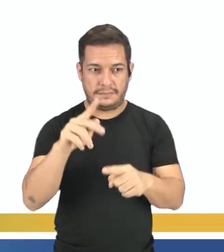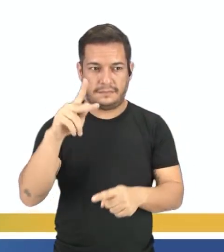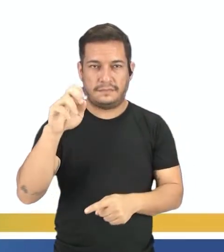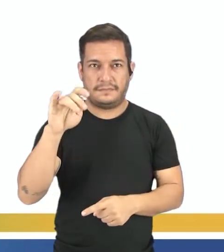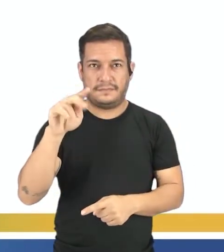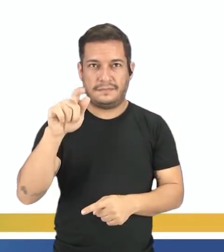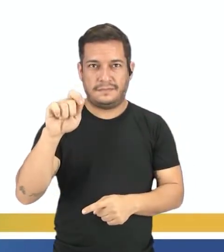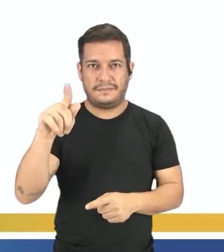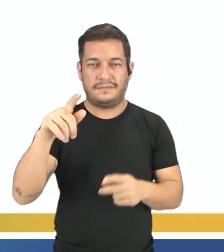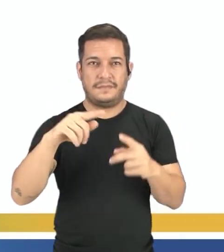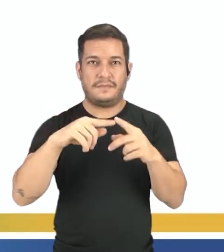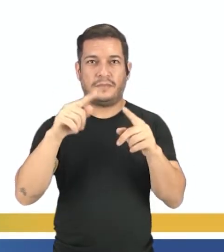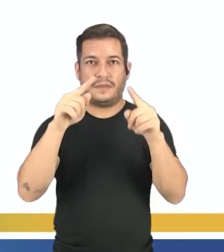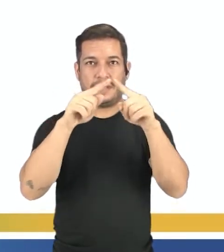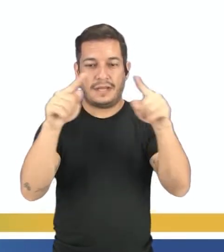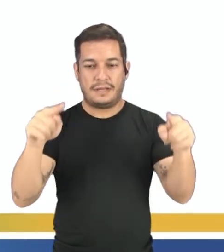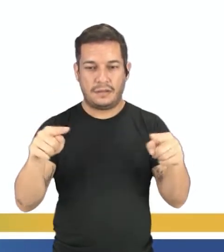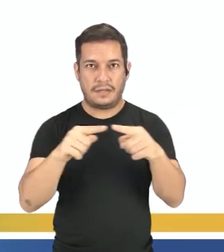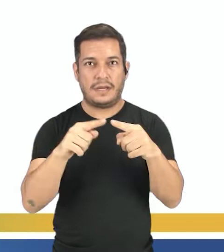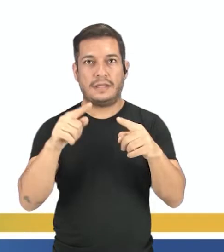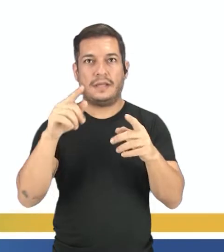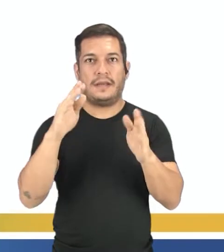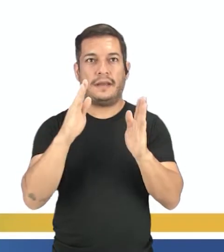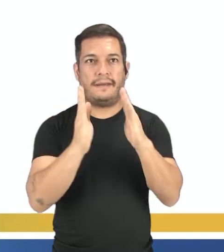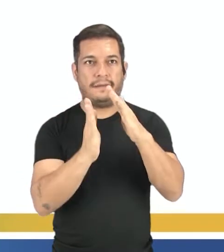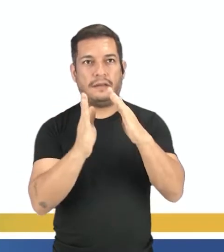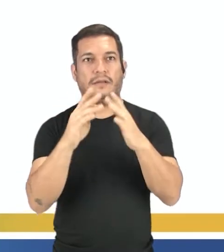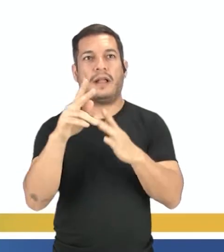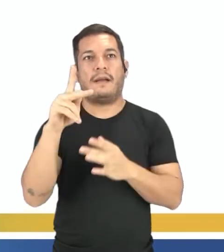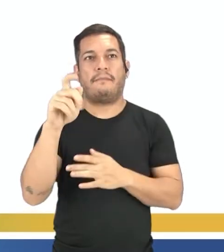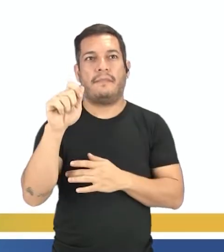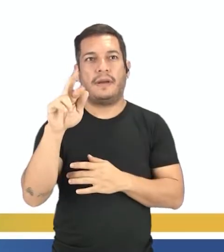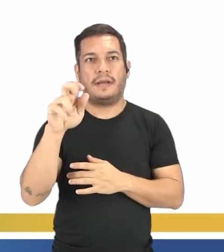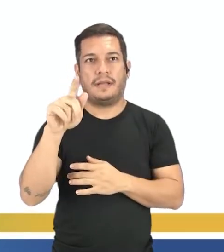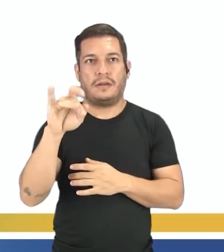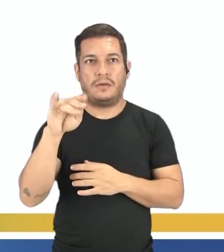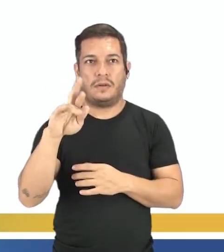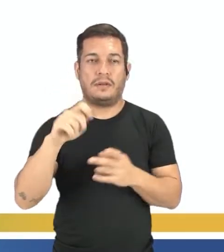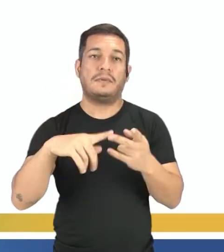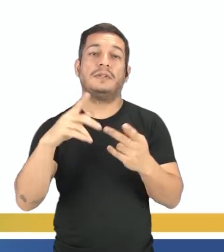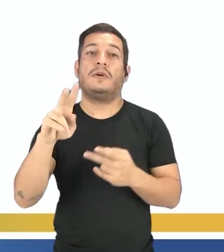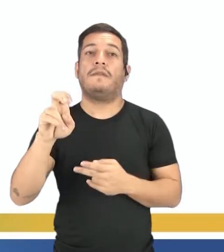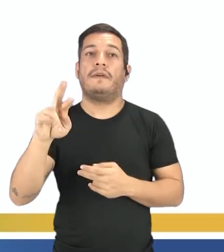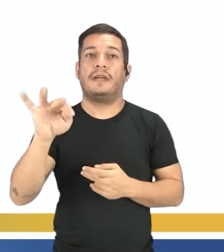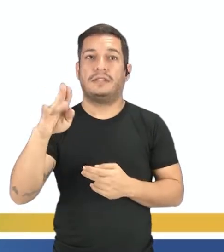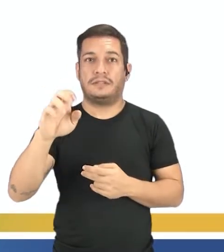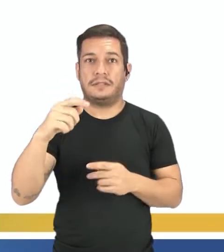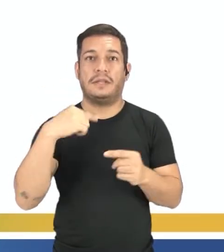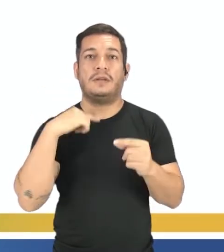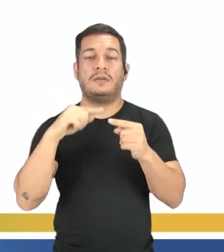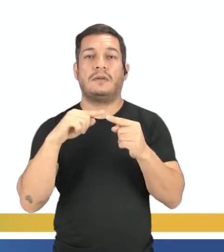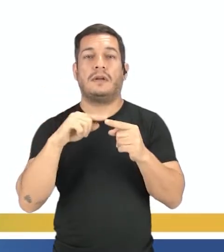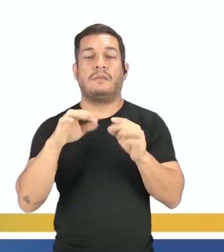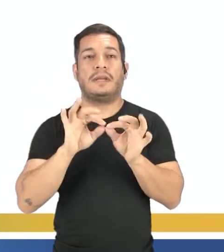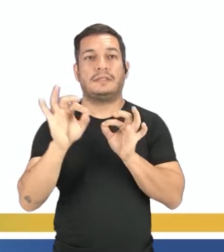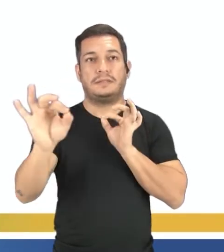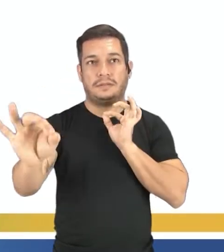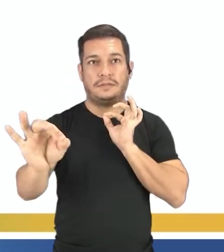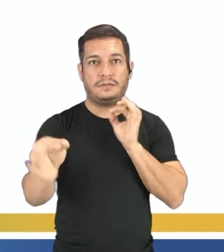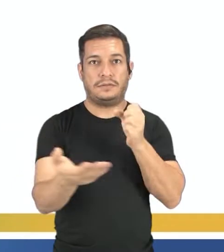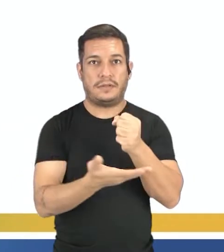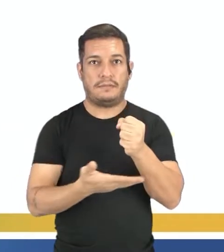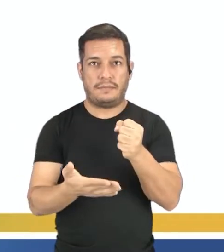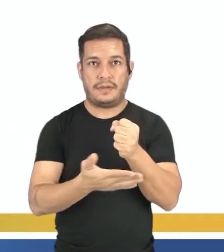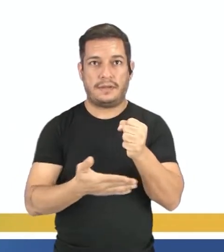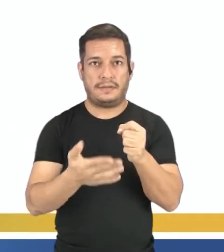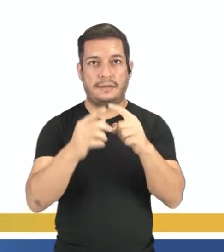base circular R, formado por segmentos de reta, que tem uma extremidade no vértice V, em comum. Como podemos